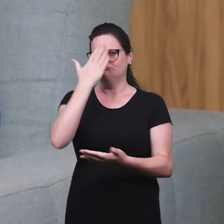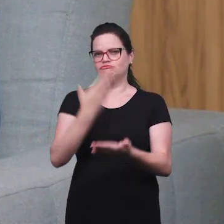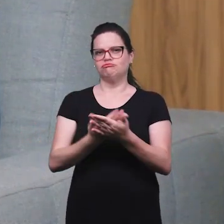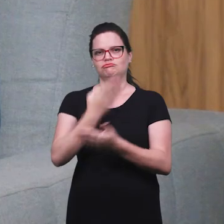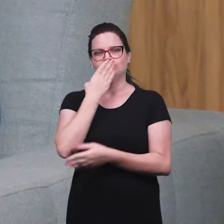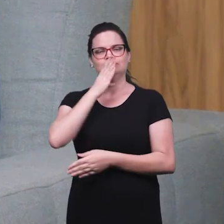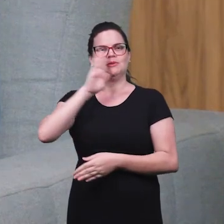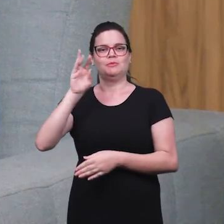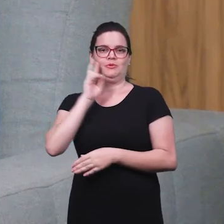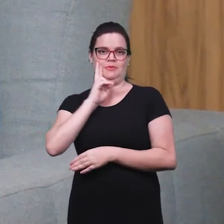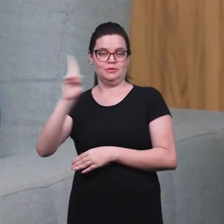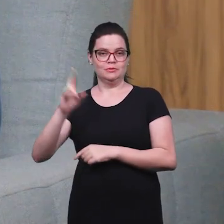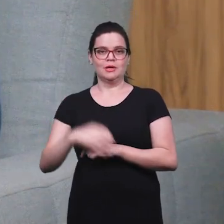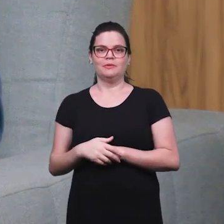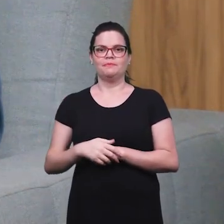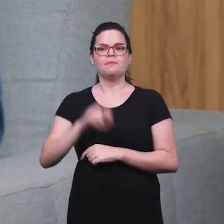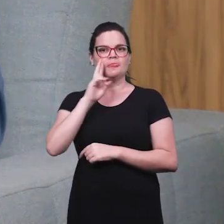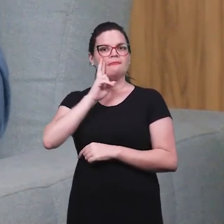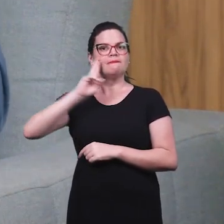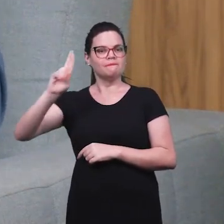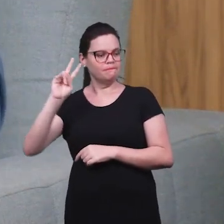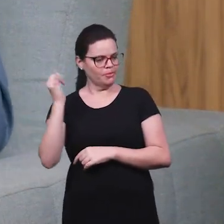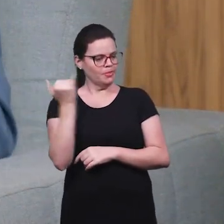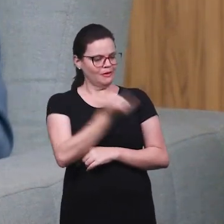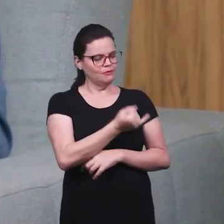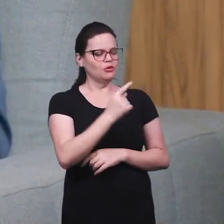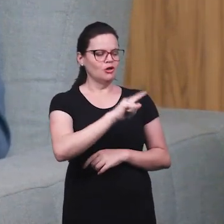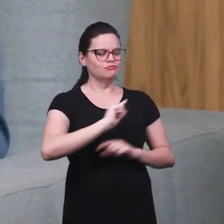essa promessa fosse cumprida. Um